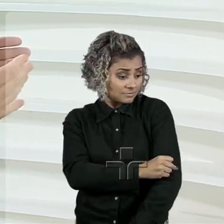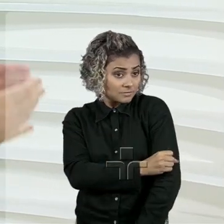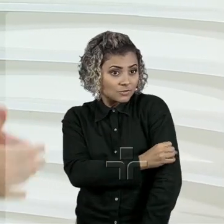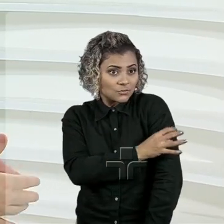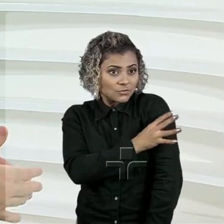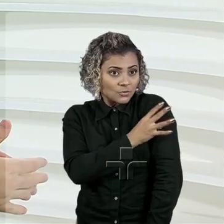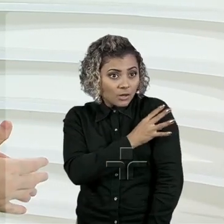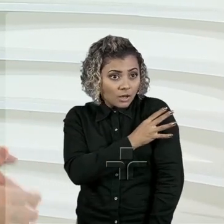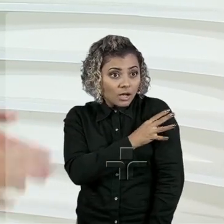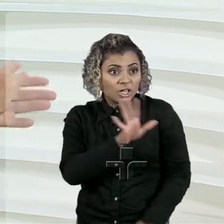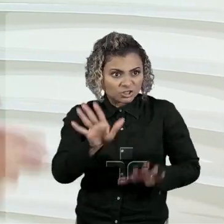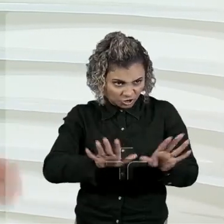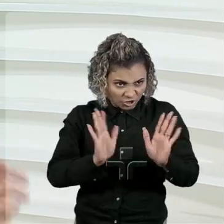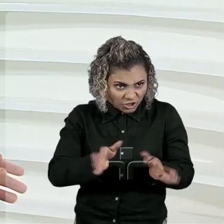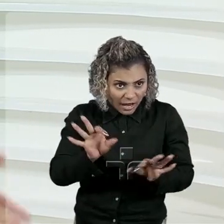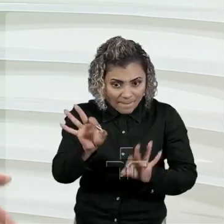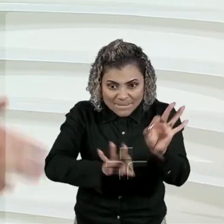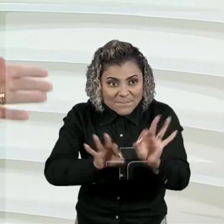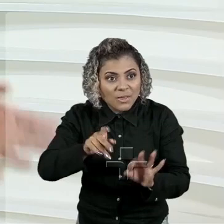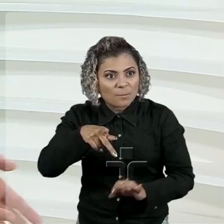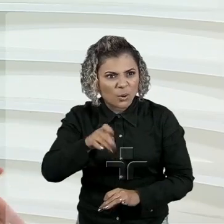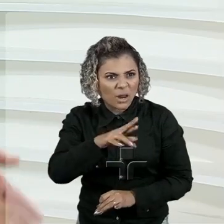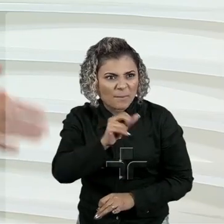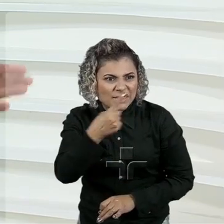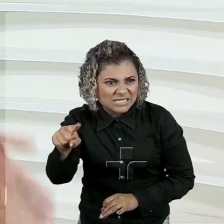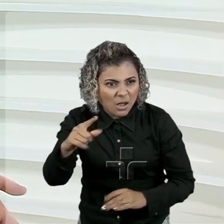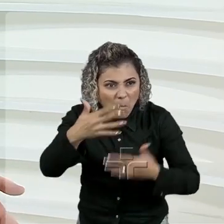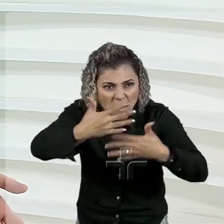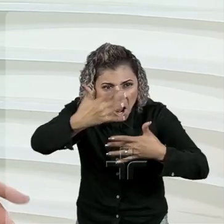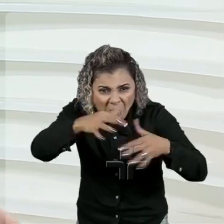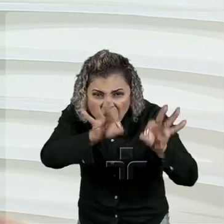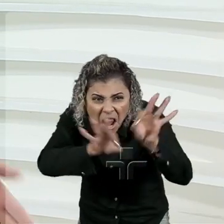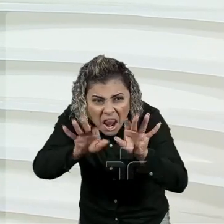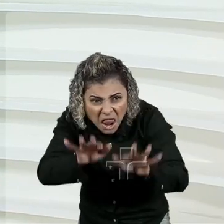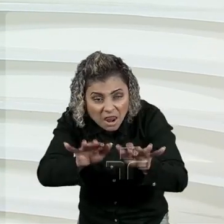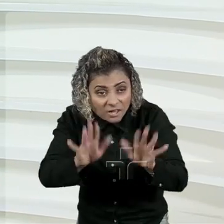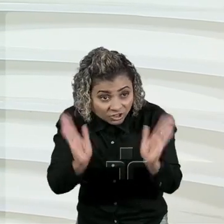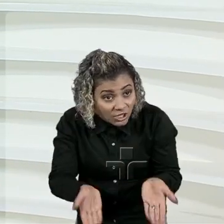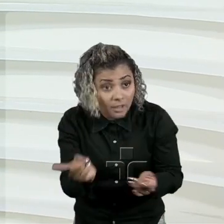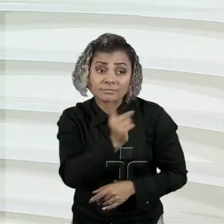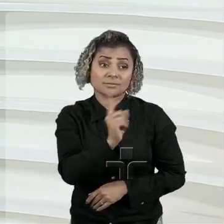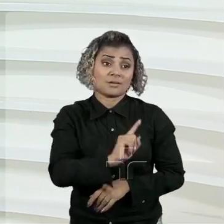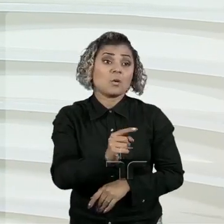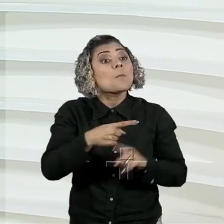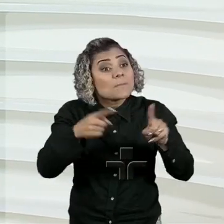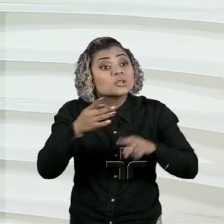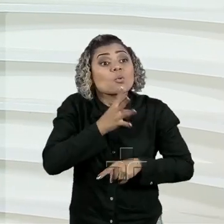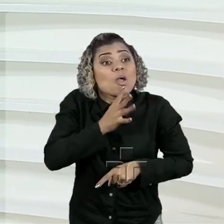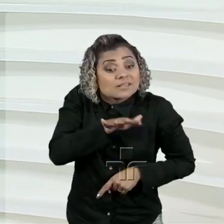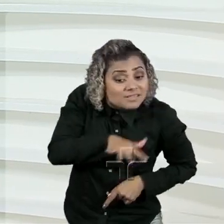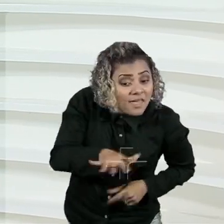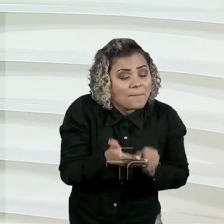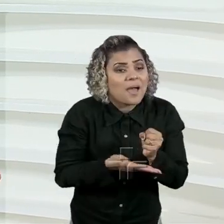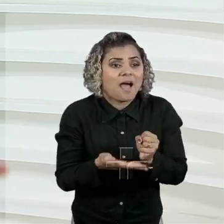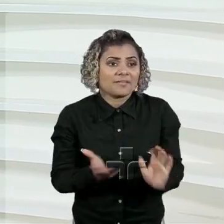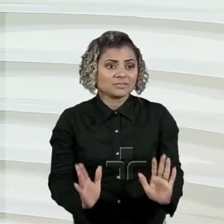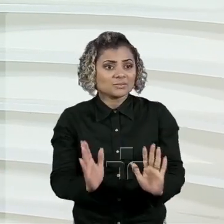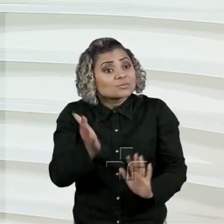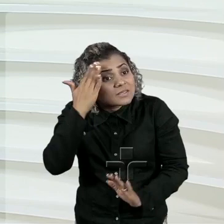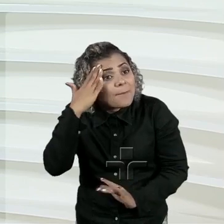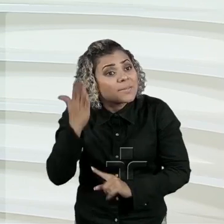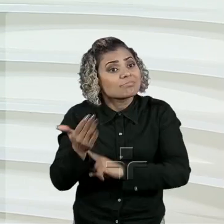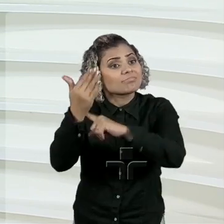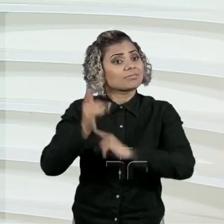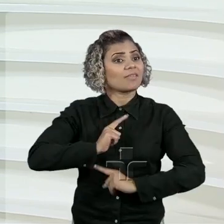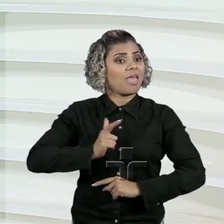ele não precisa sair programando, ele precisa sair sabendo que isso existe e que isso está transformando a sociedade. Então, a